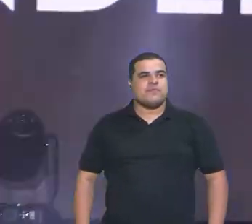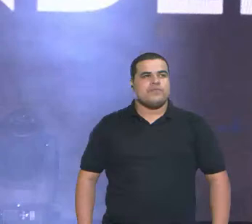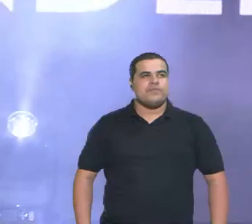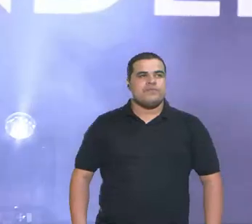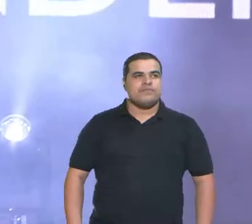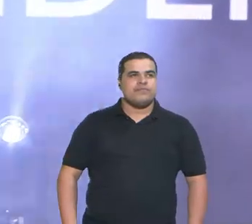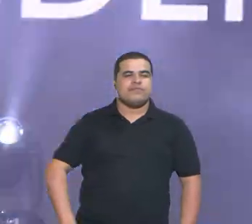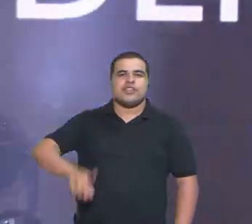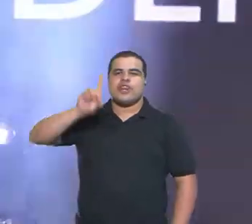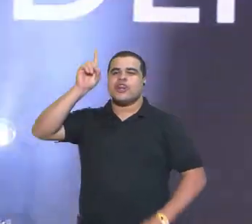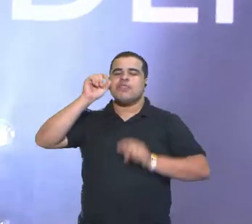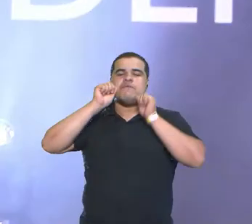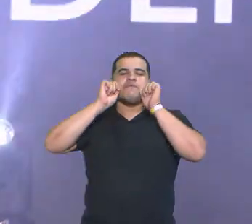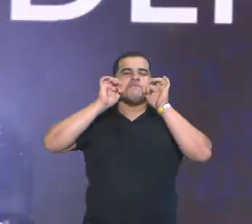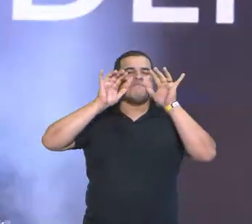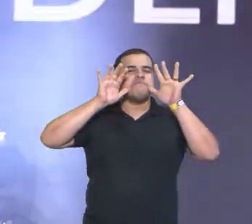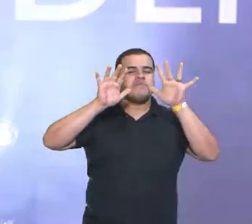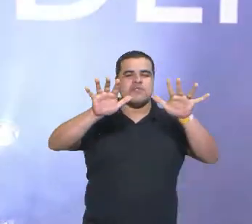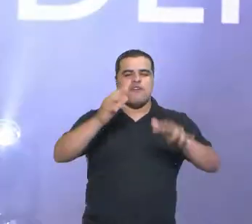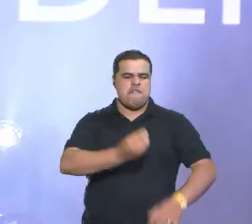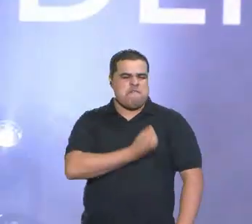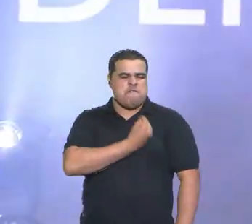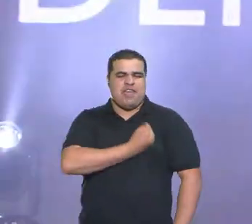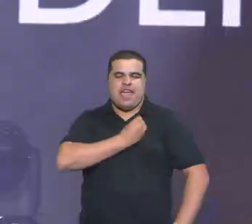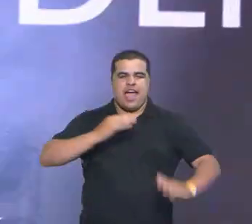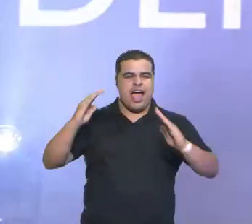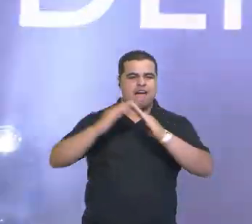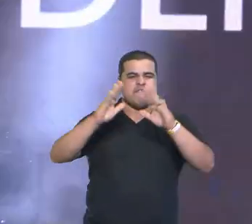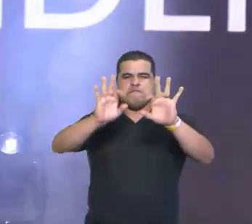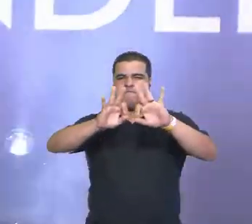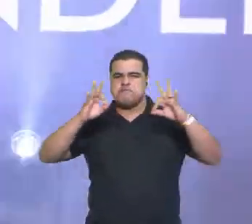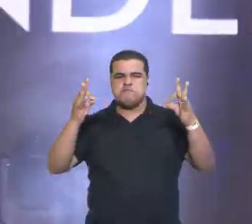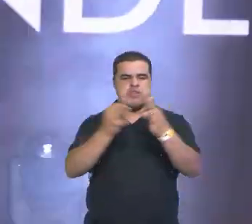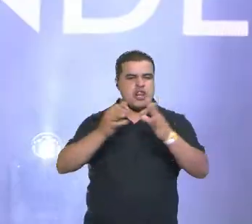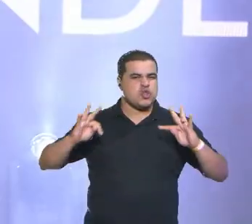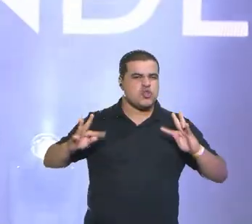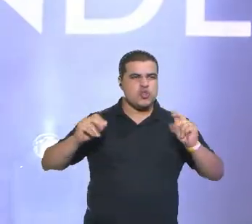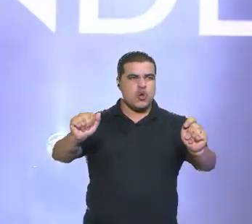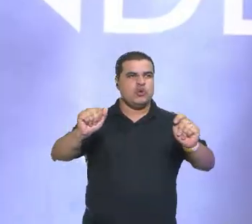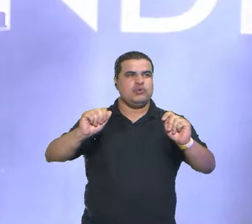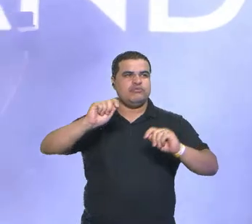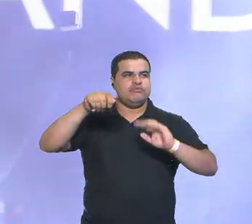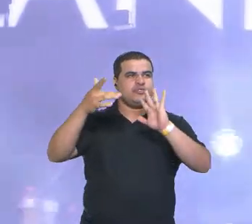que Deus abençoe a tua vida a tua casa em nome de Jesus